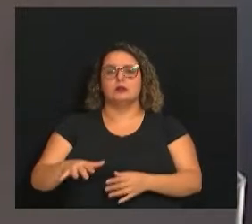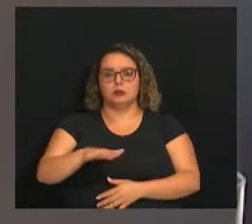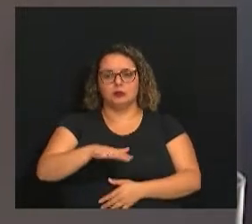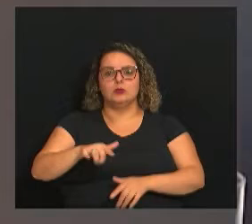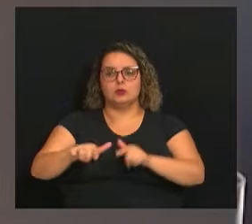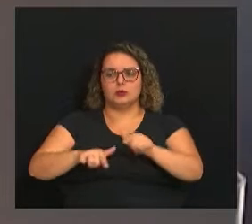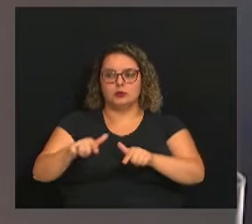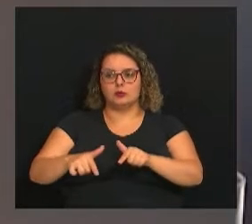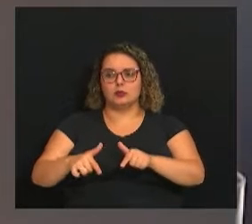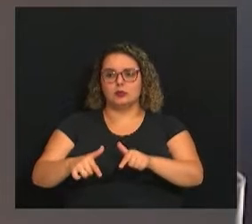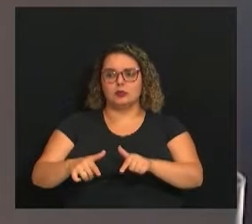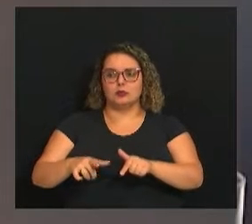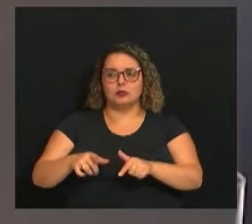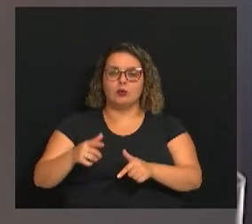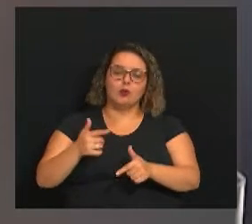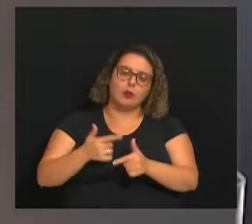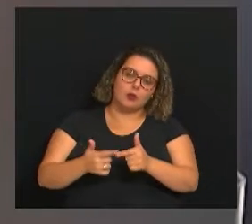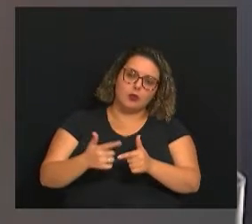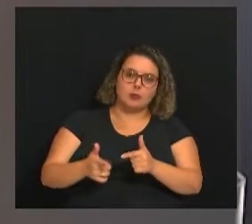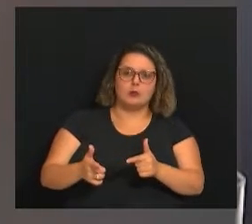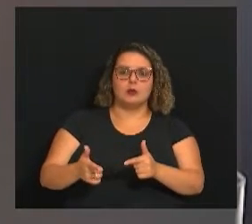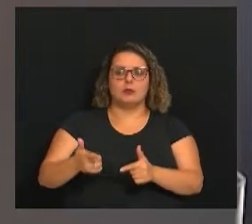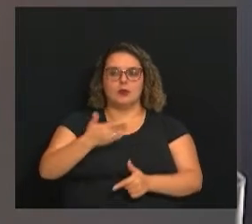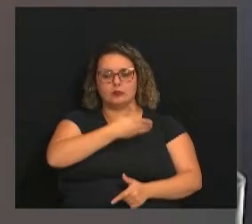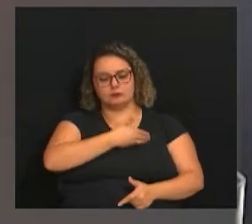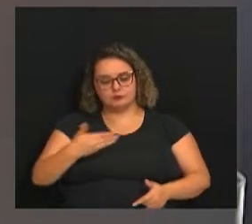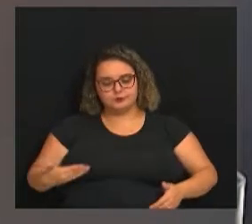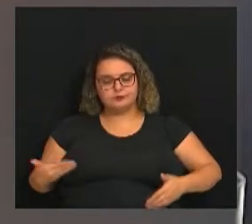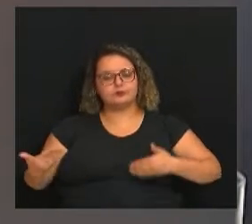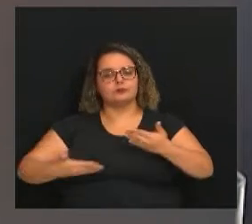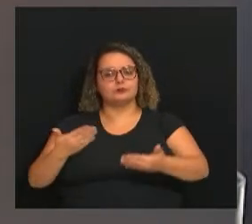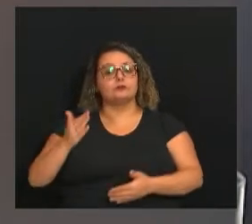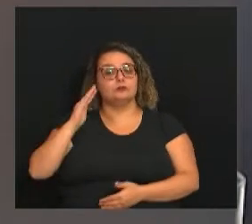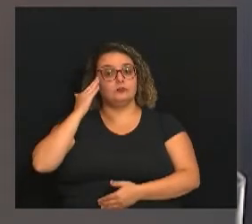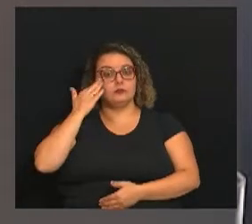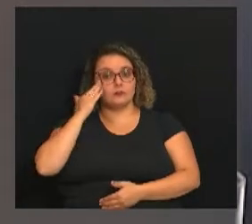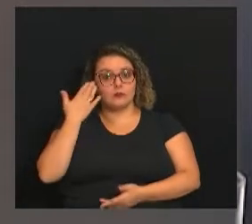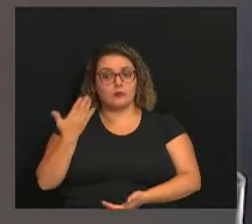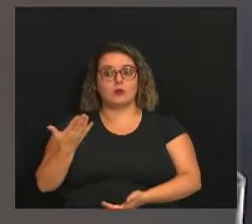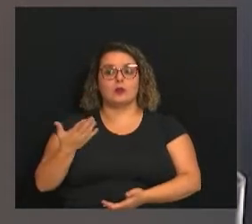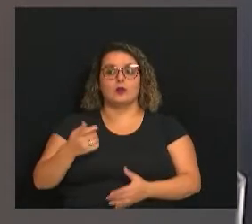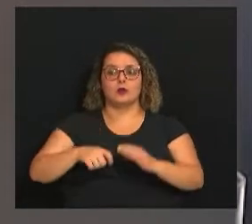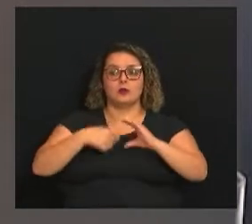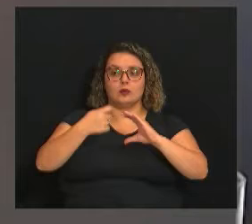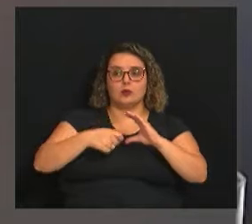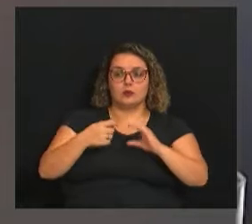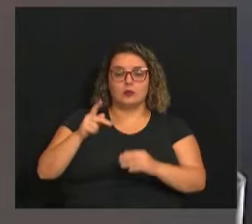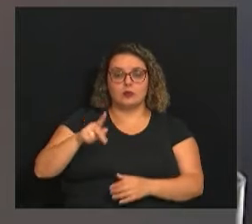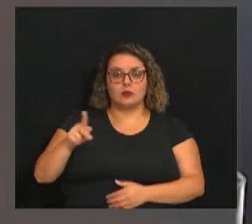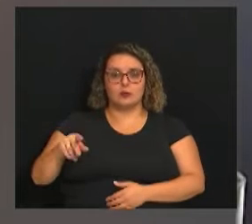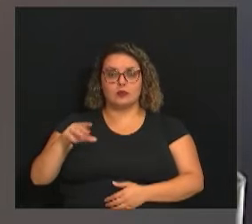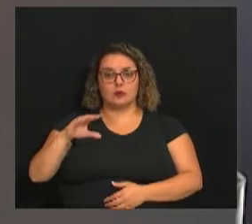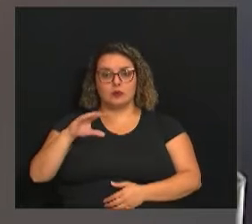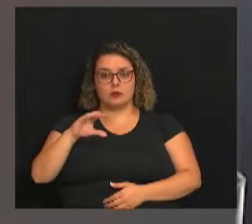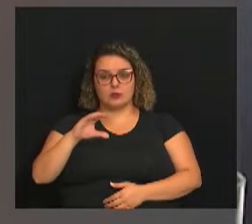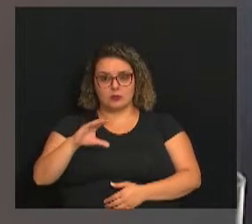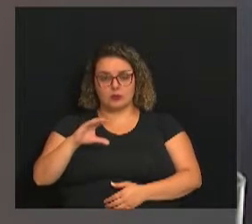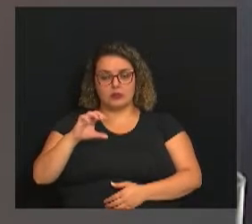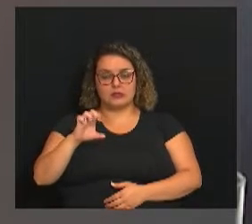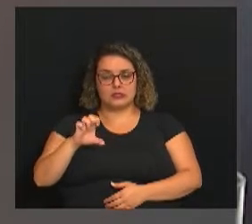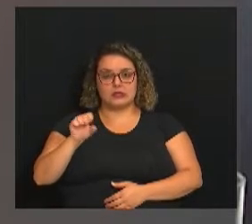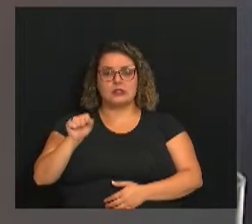do funcionalismo. E a gente entende que, com certeza, o vídeo do professor César vai ser muito bem